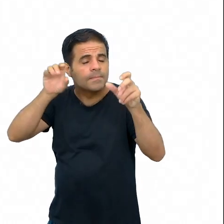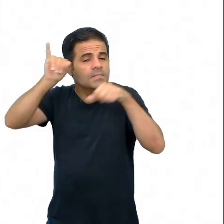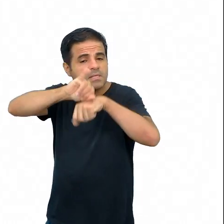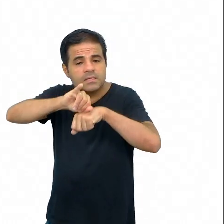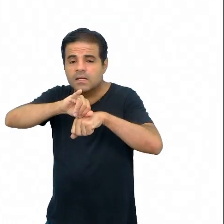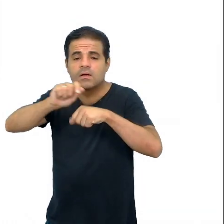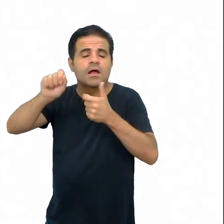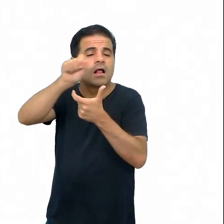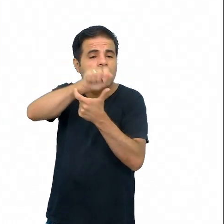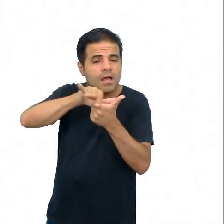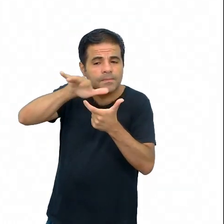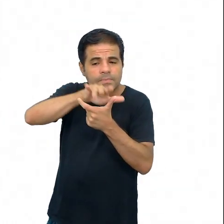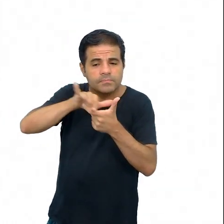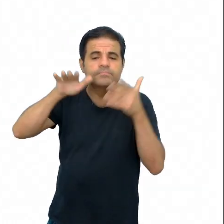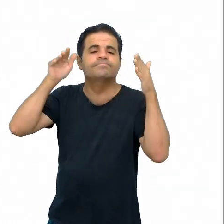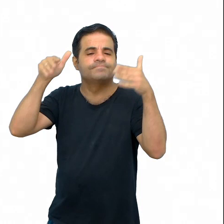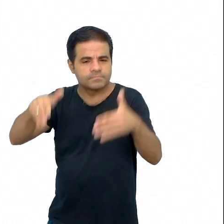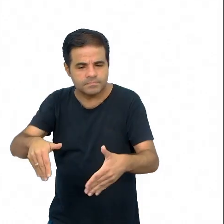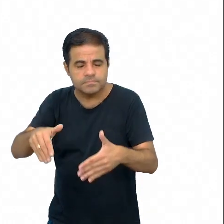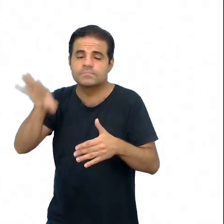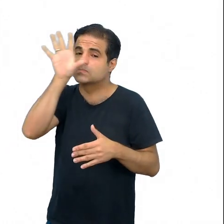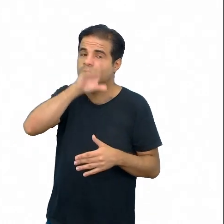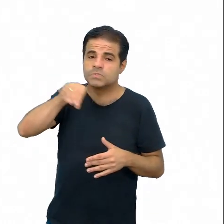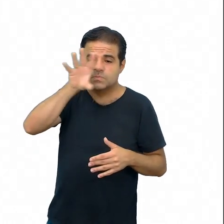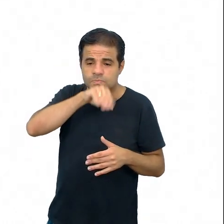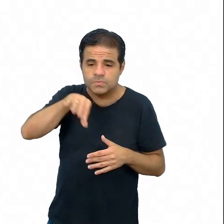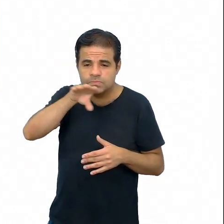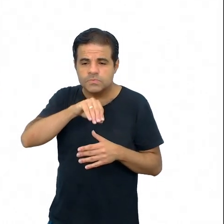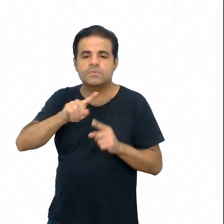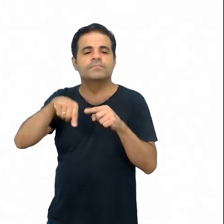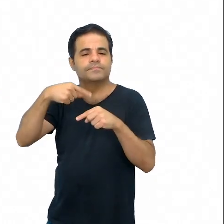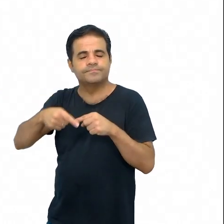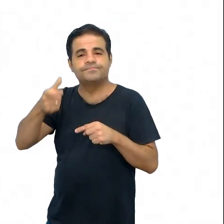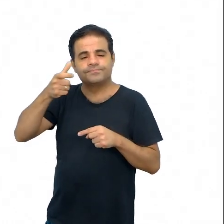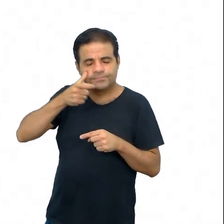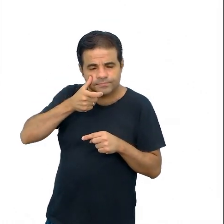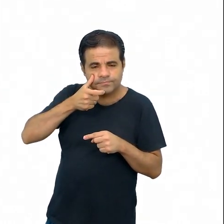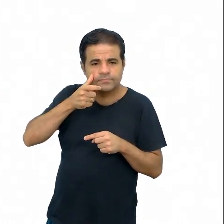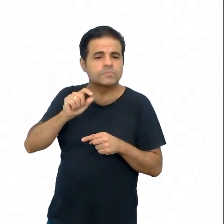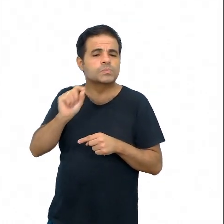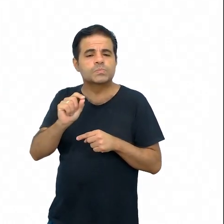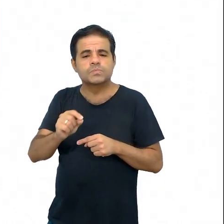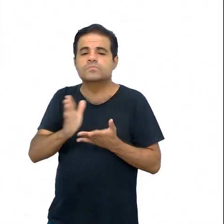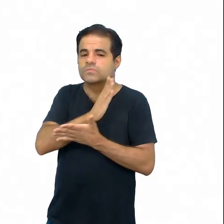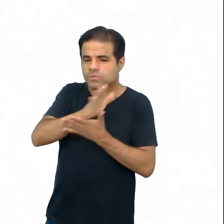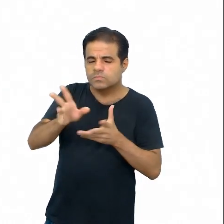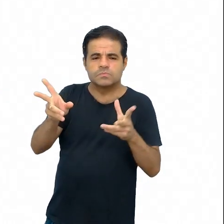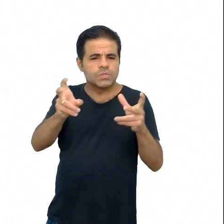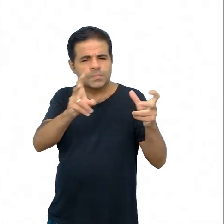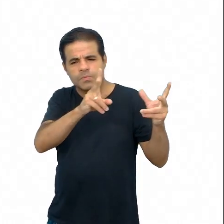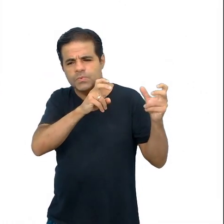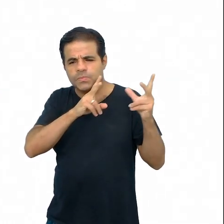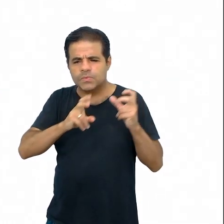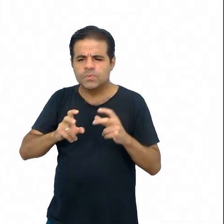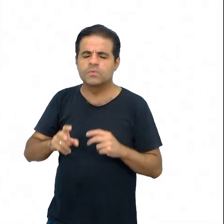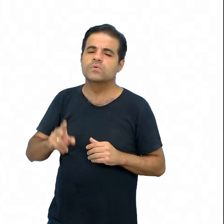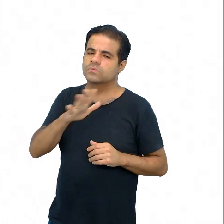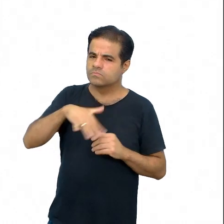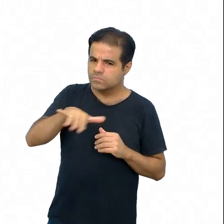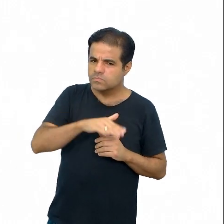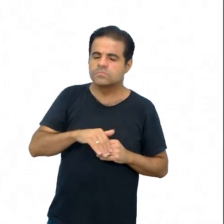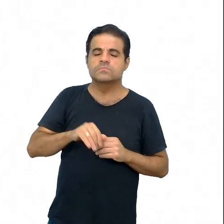é letramento, o enfoque é oralidade, e vamos aqui observar algumas concepções